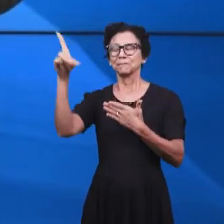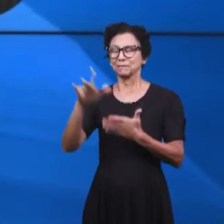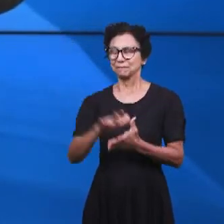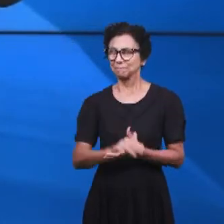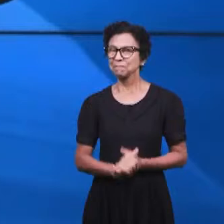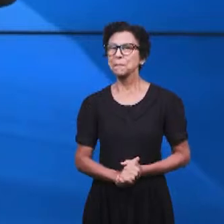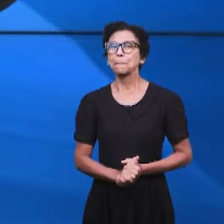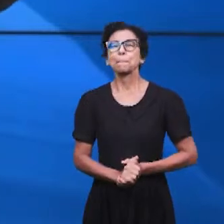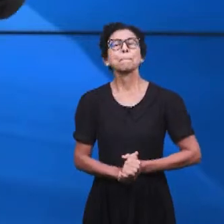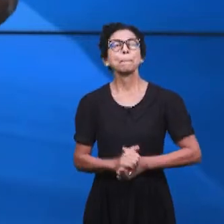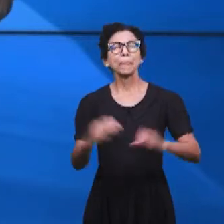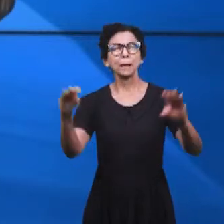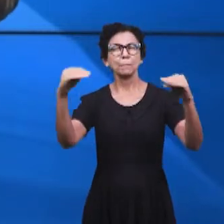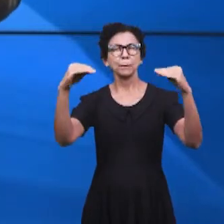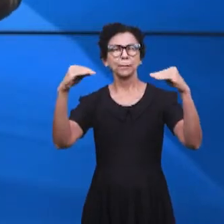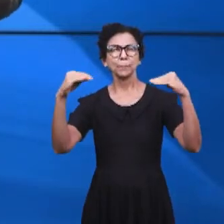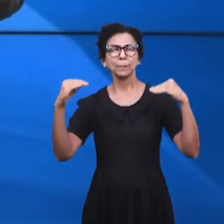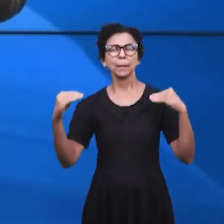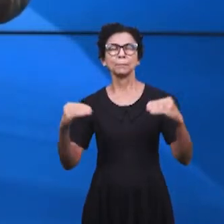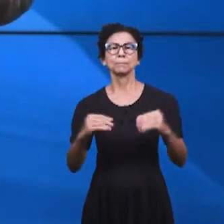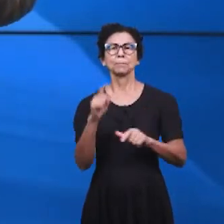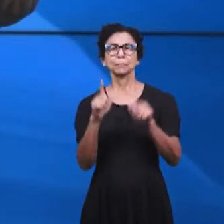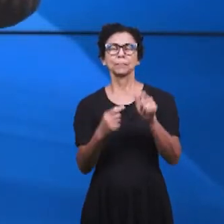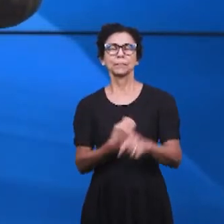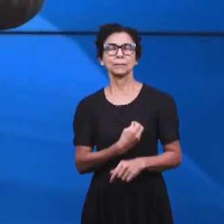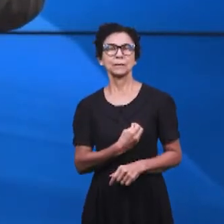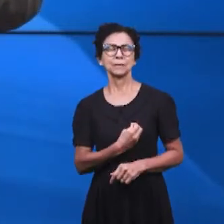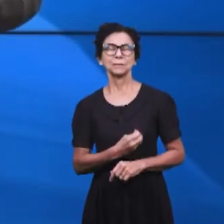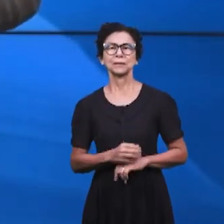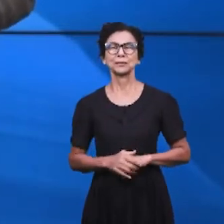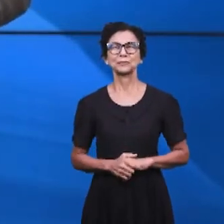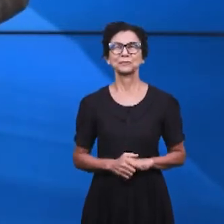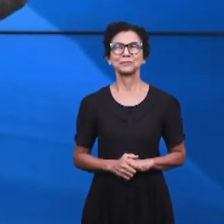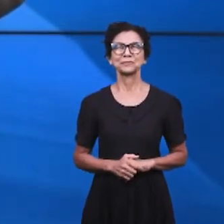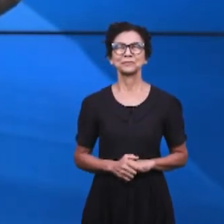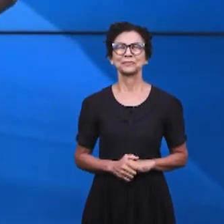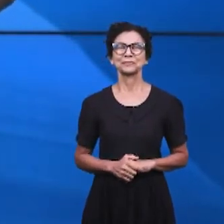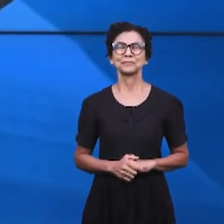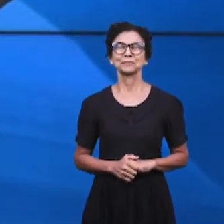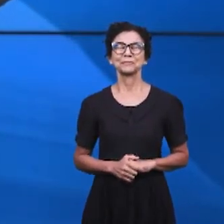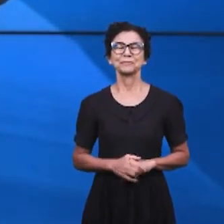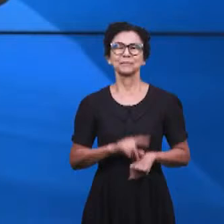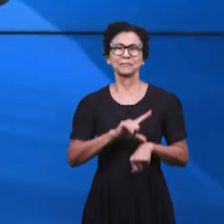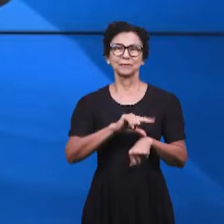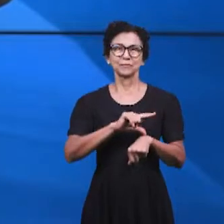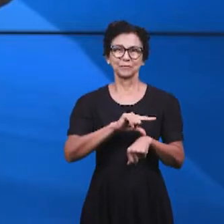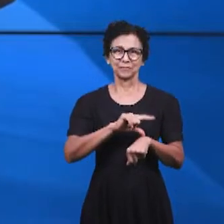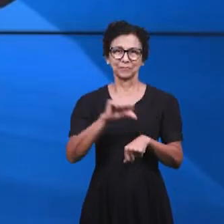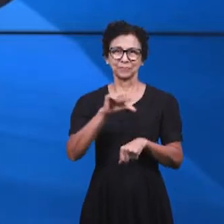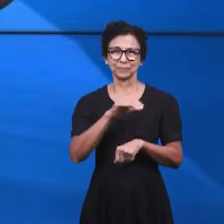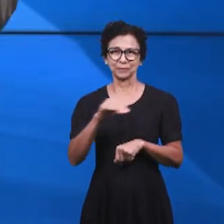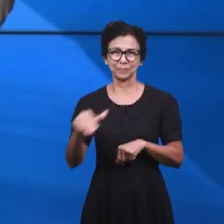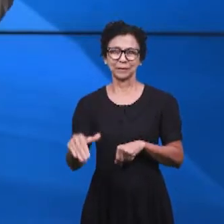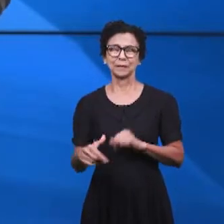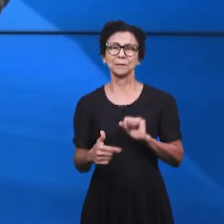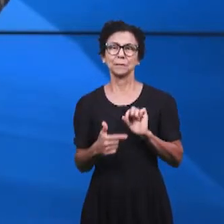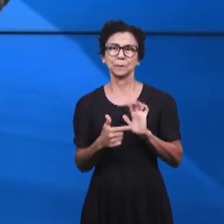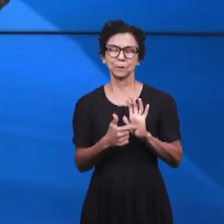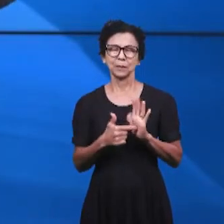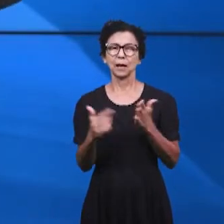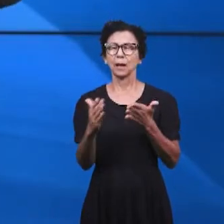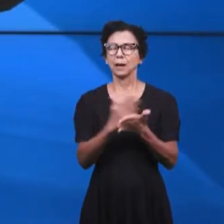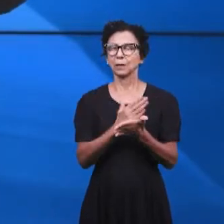recebido uma quantidade maravilhosa de participações e nesse conteúdo, no conteúdo desse horário, a gente pode trazer